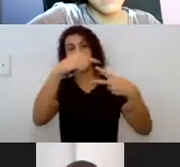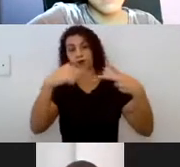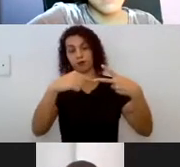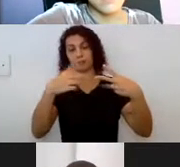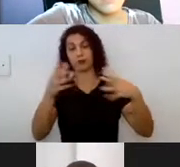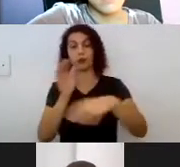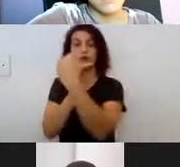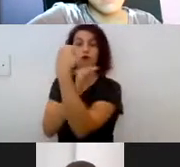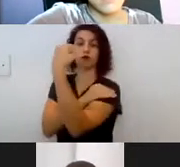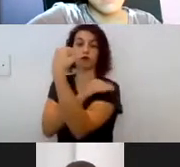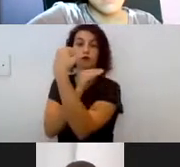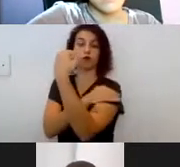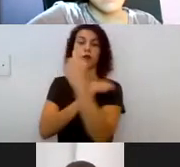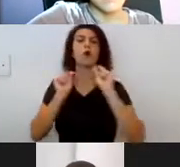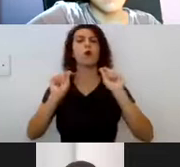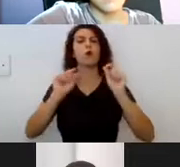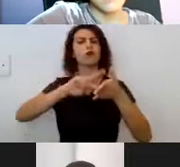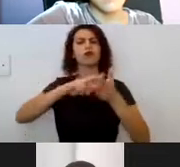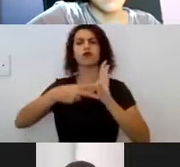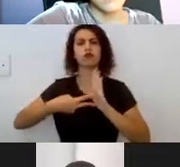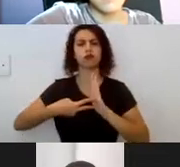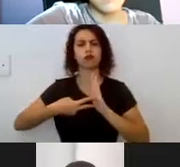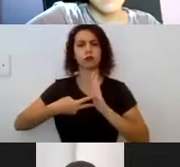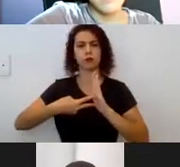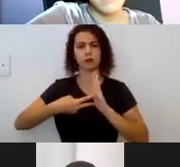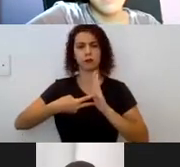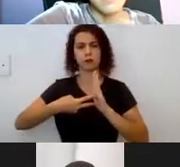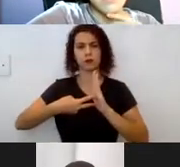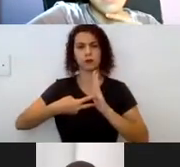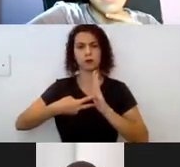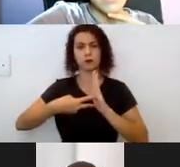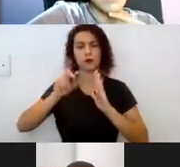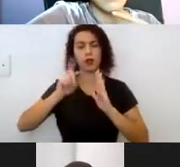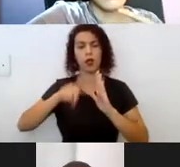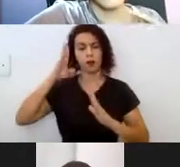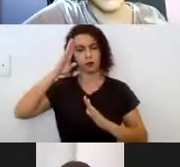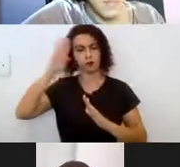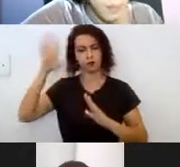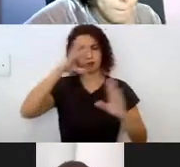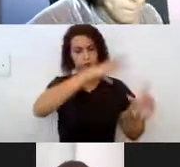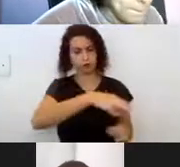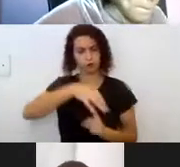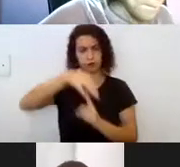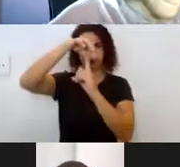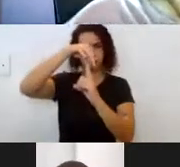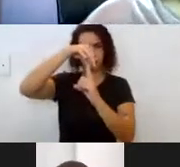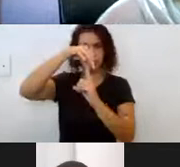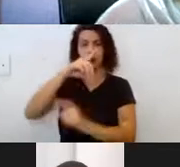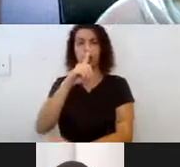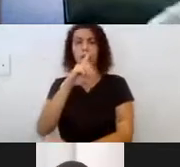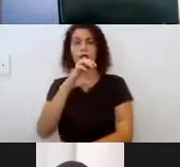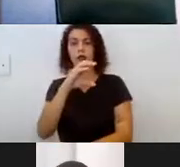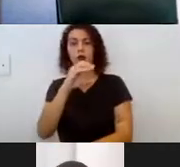feminismo aí ele está no lugar é protagonista de Colonial está no lugar da